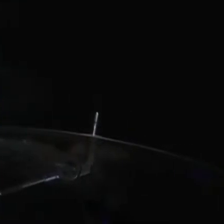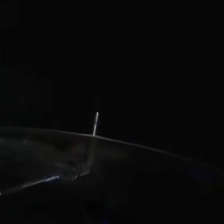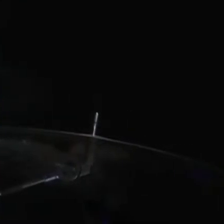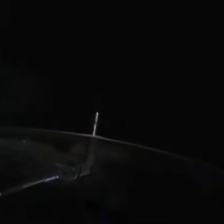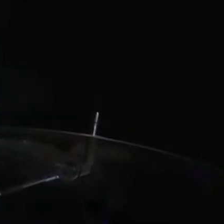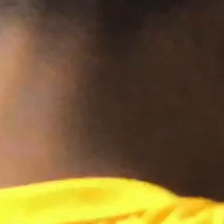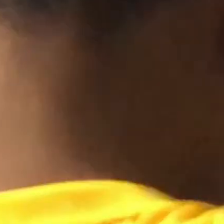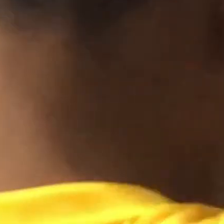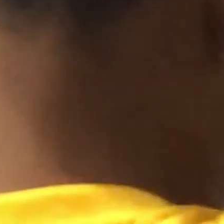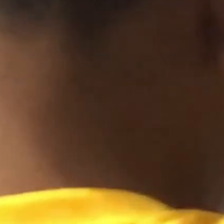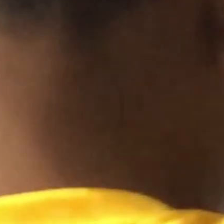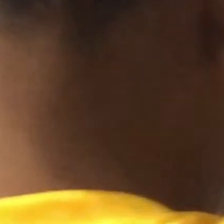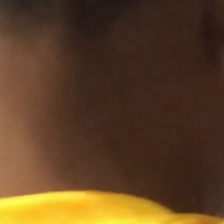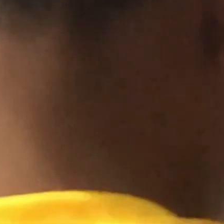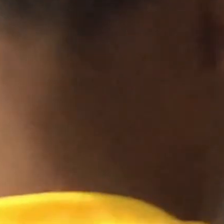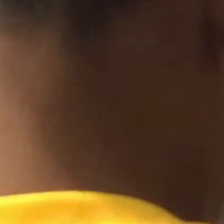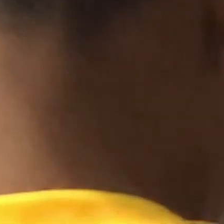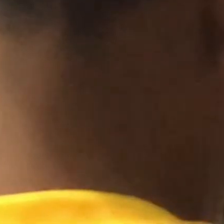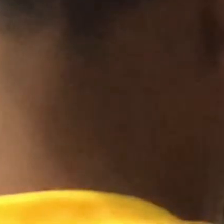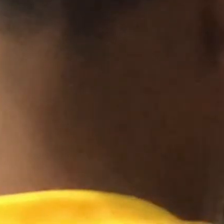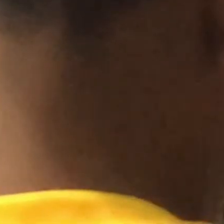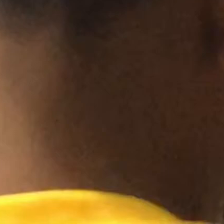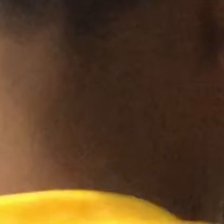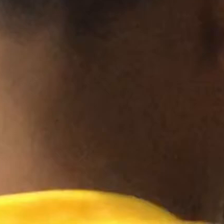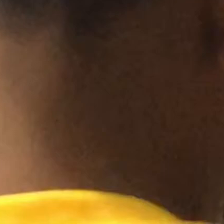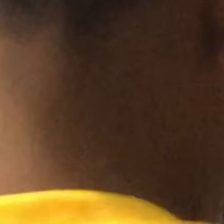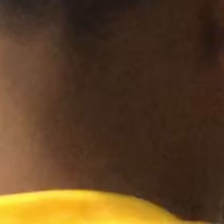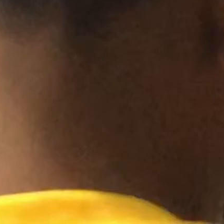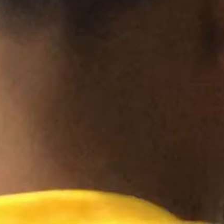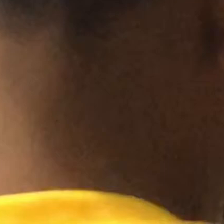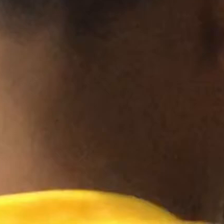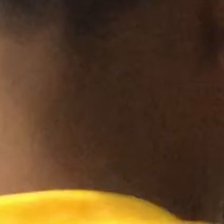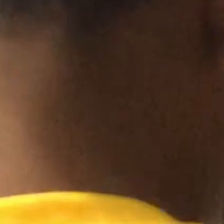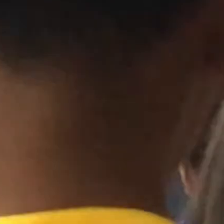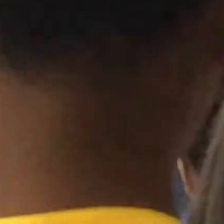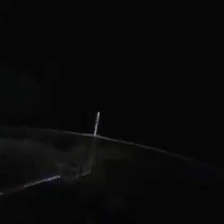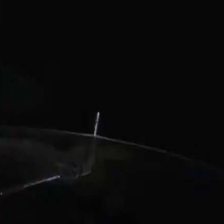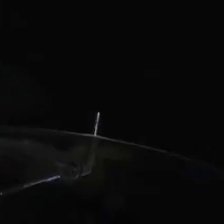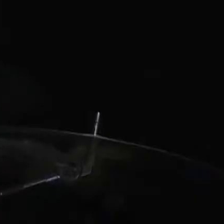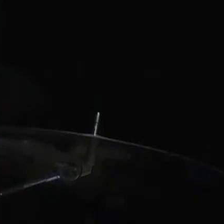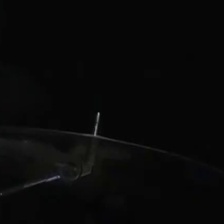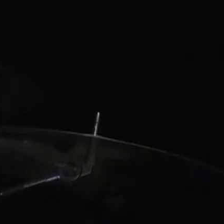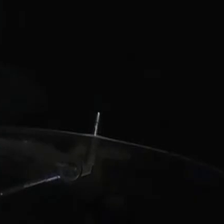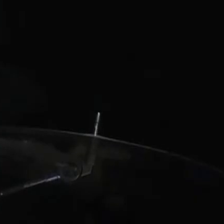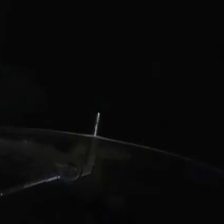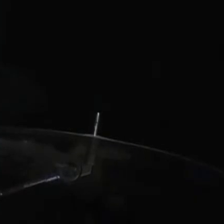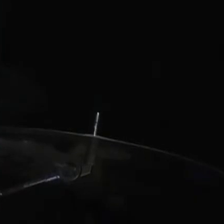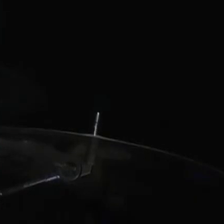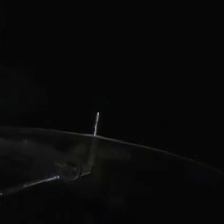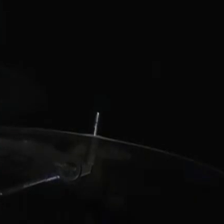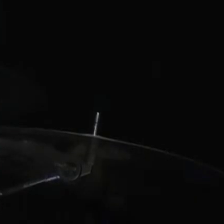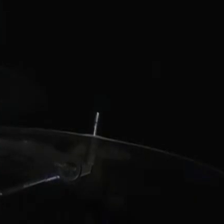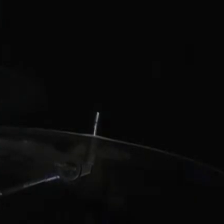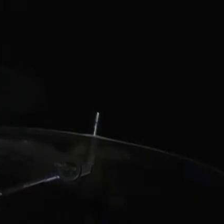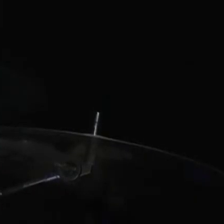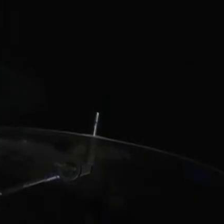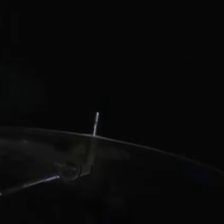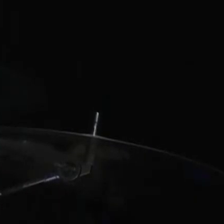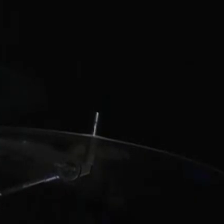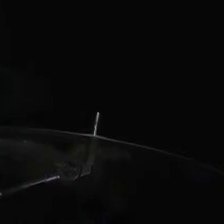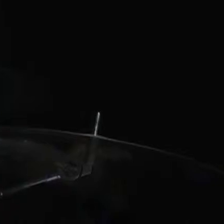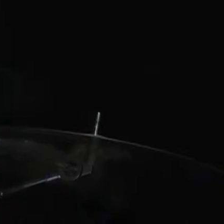Aí você, agora você vai voltar e ficar comportado na igreja.